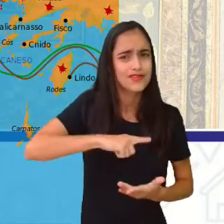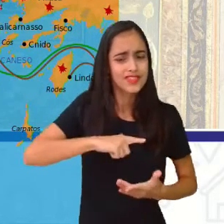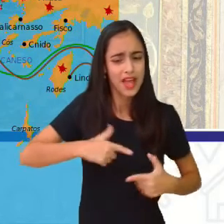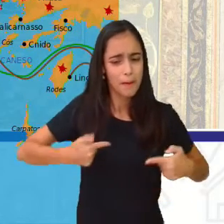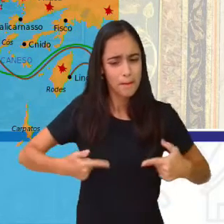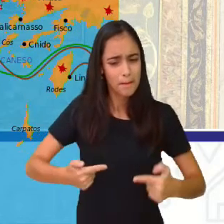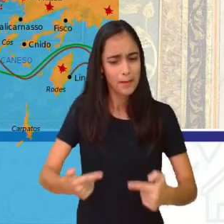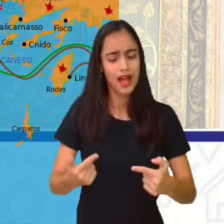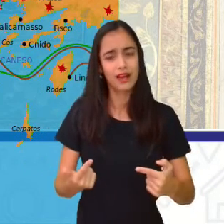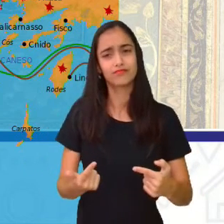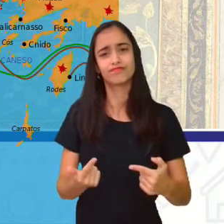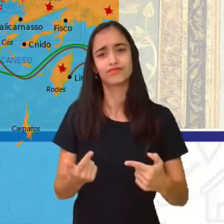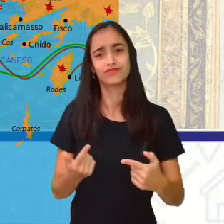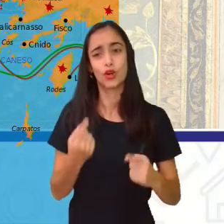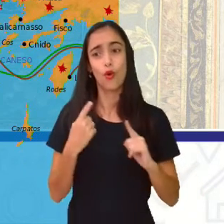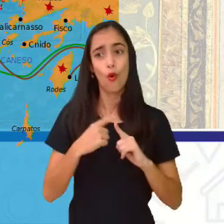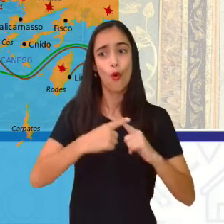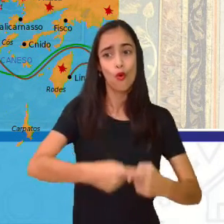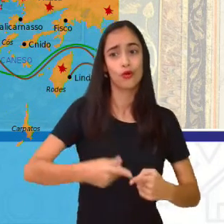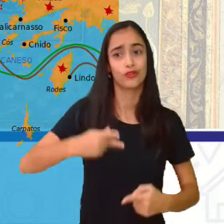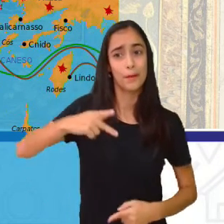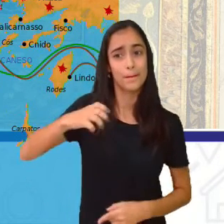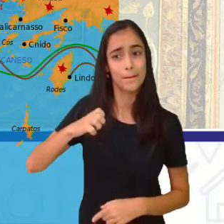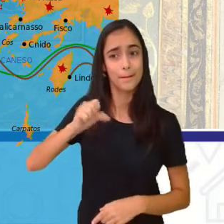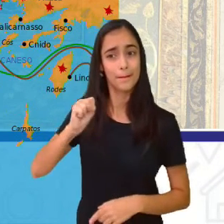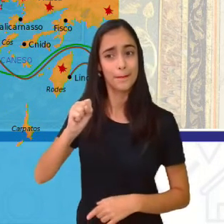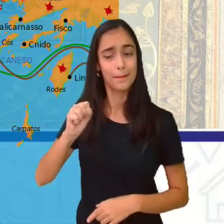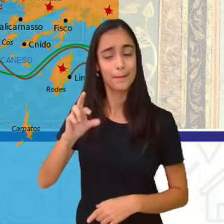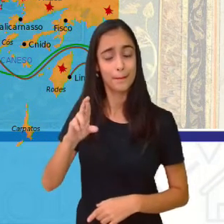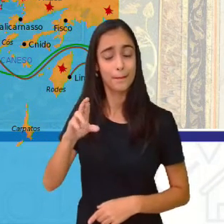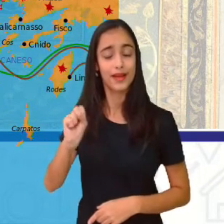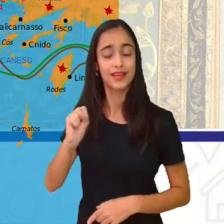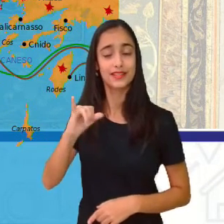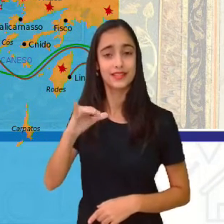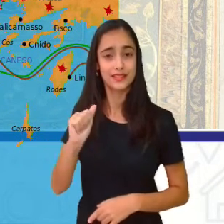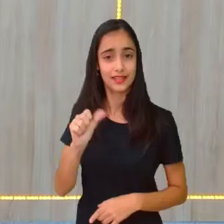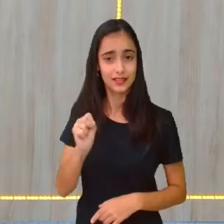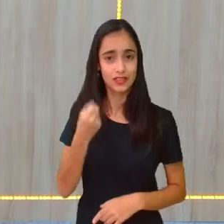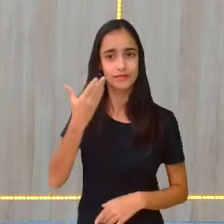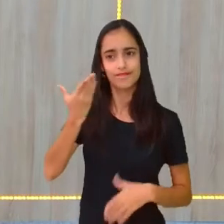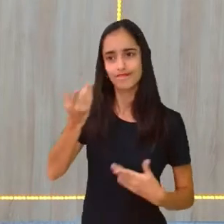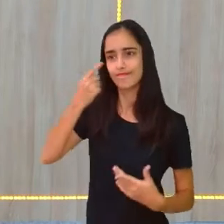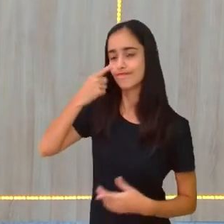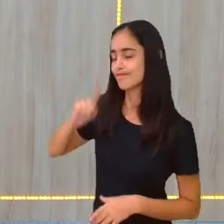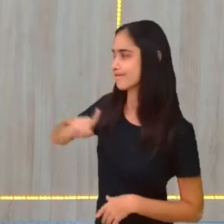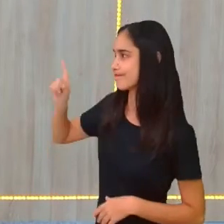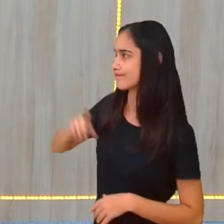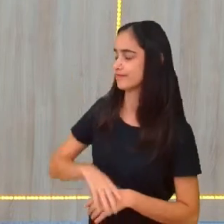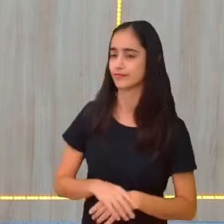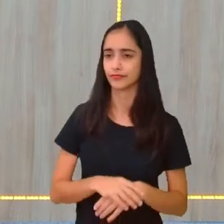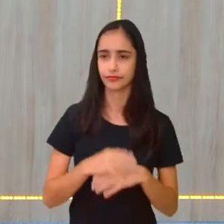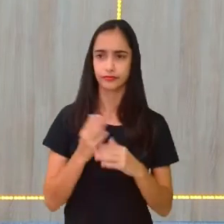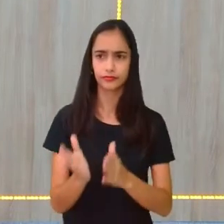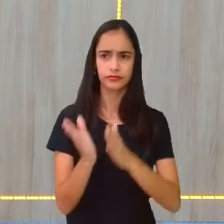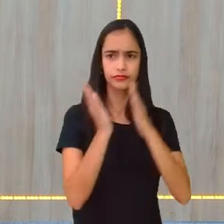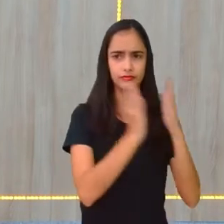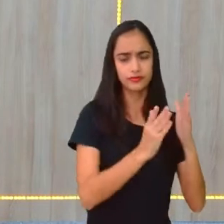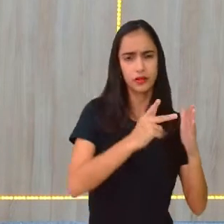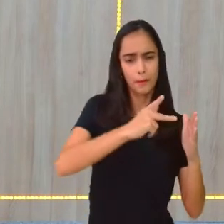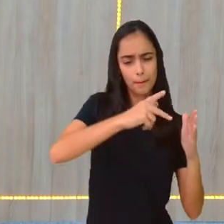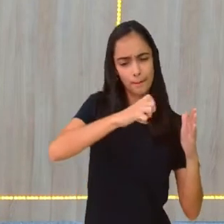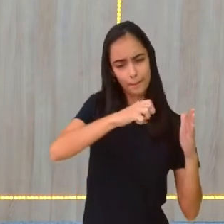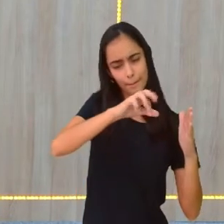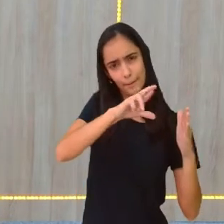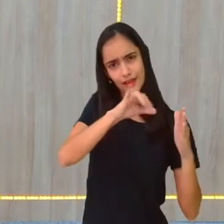vai ter aqui, ó, aqui tem um mapa melhor. Então, os persas eles estão mais para cá, mas aí, ó, quando eles começam a vir